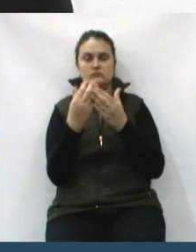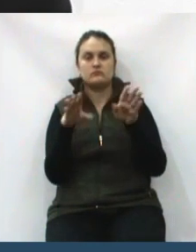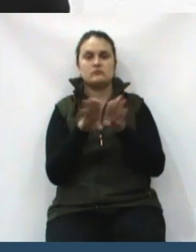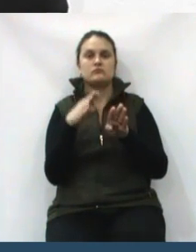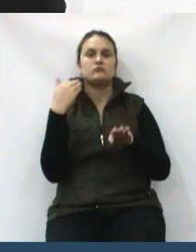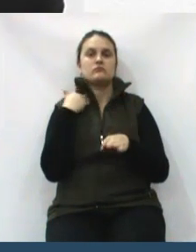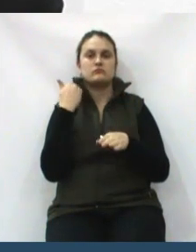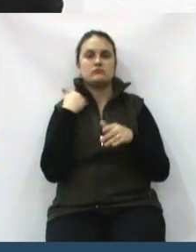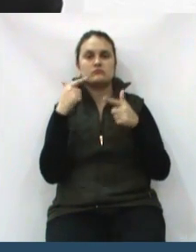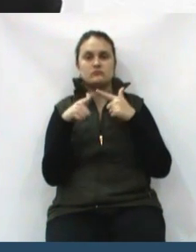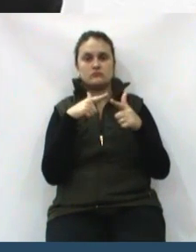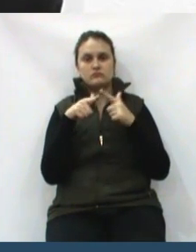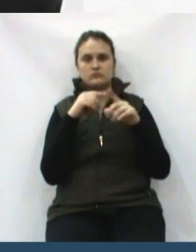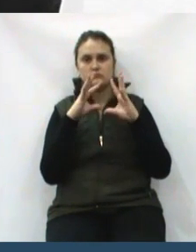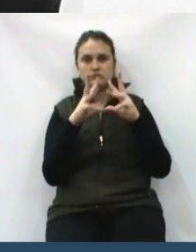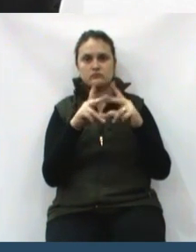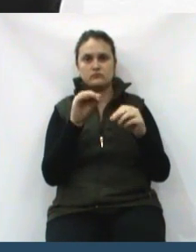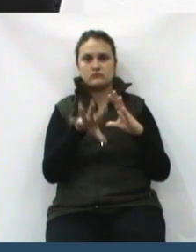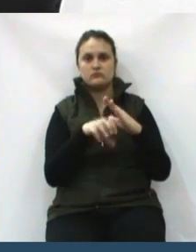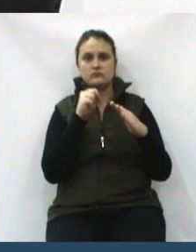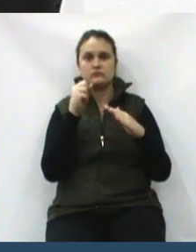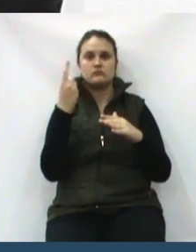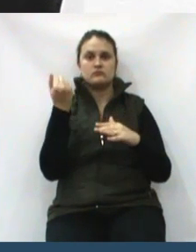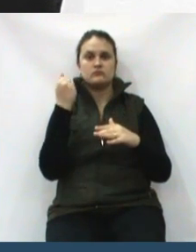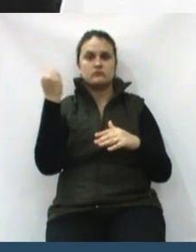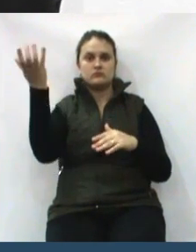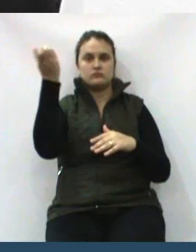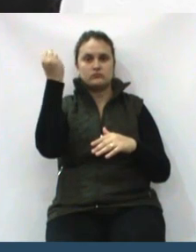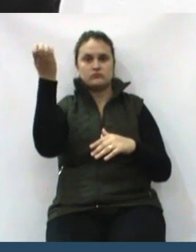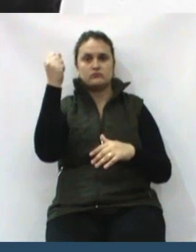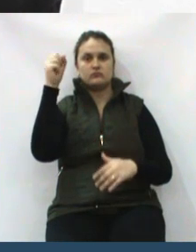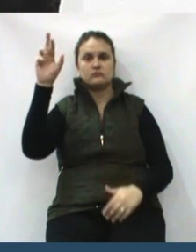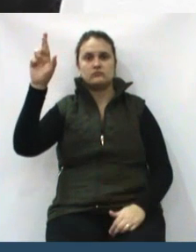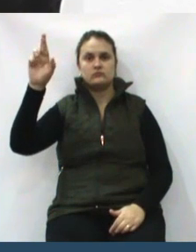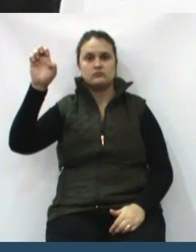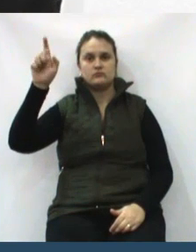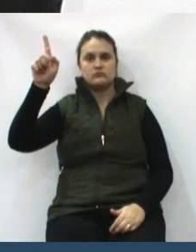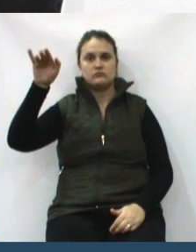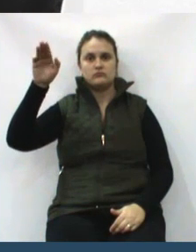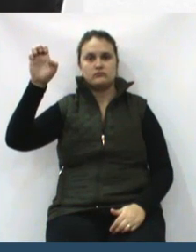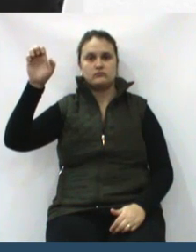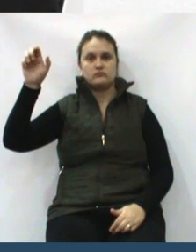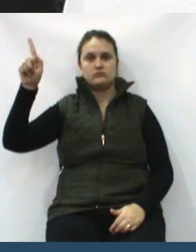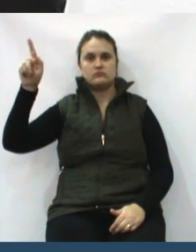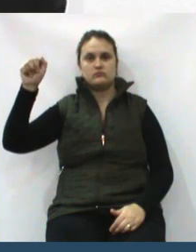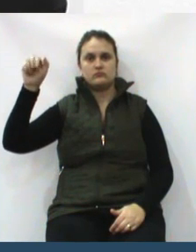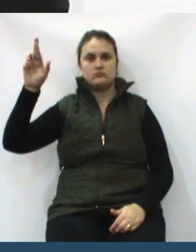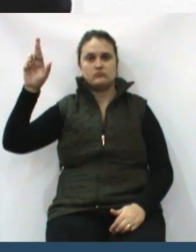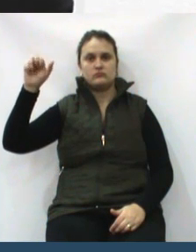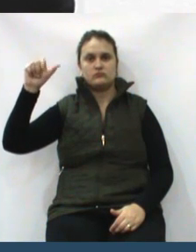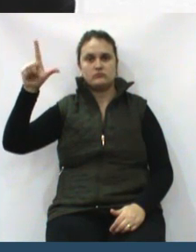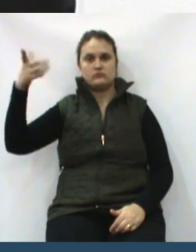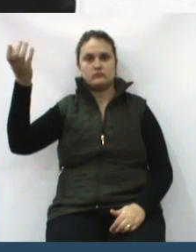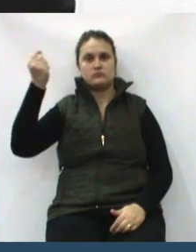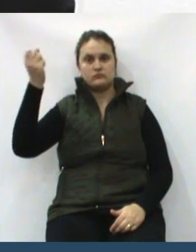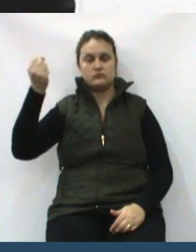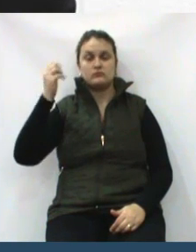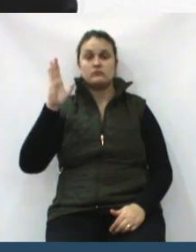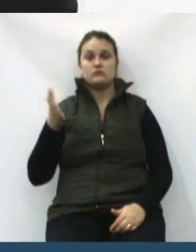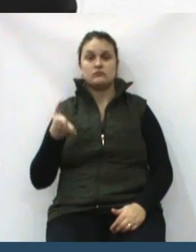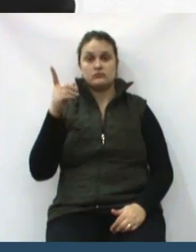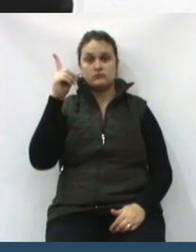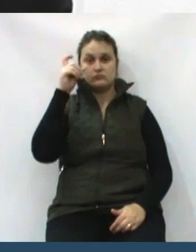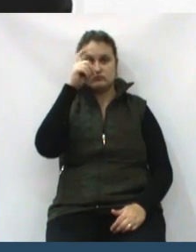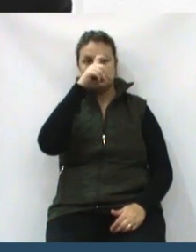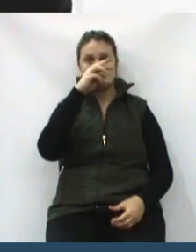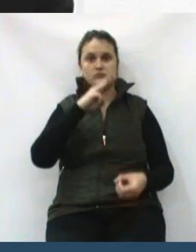saiu tudo do dinheiro da aposentadoria, do pessoal do regime geral da Previdência Social. Então, a nossa dificuldade aqui,